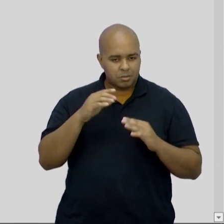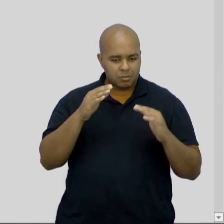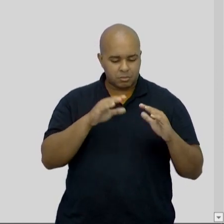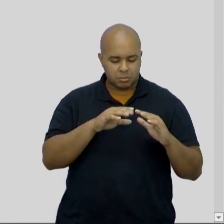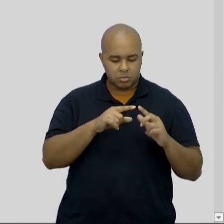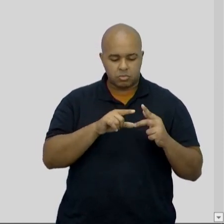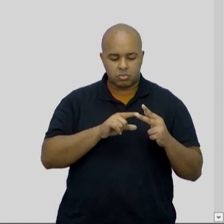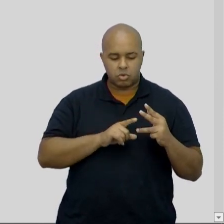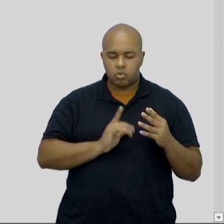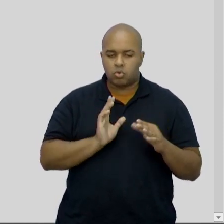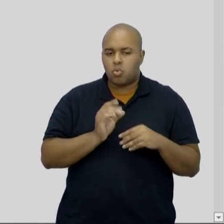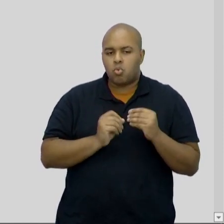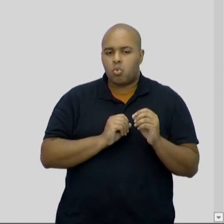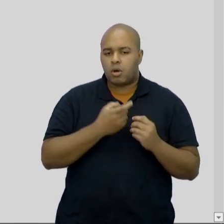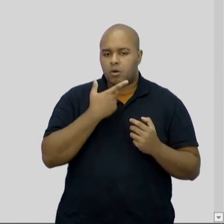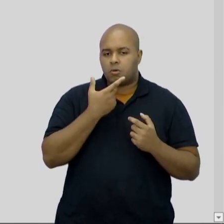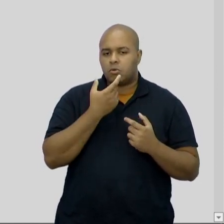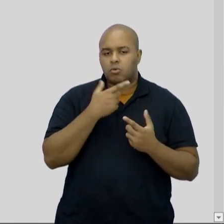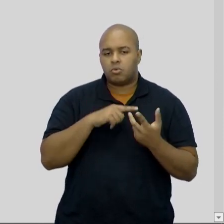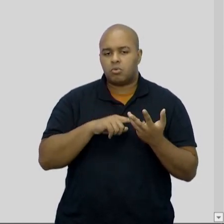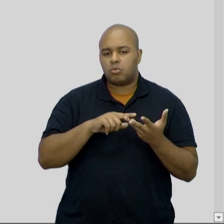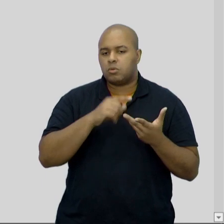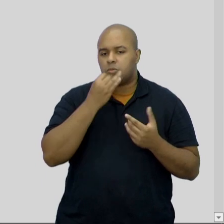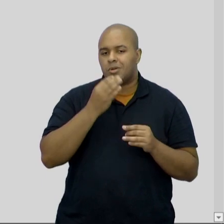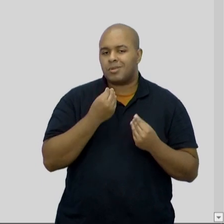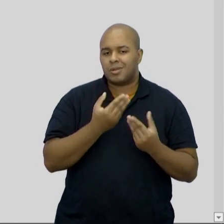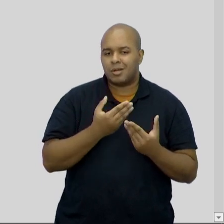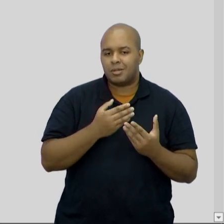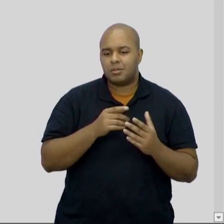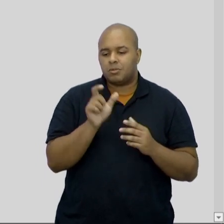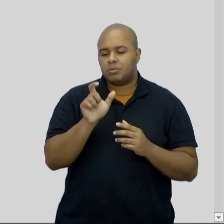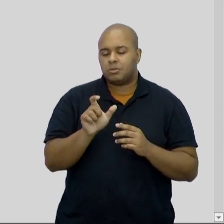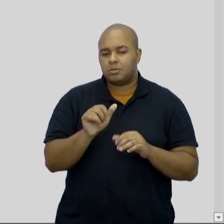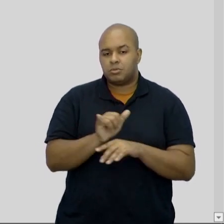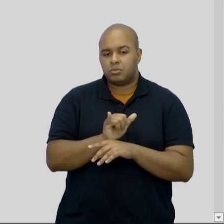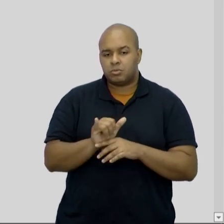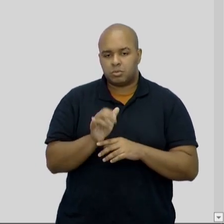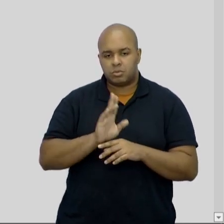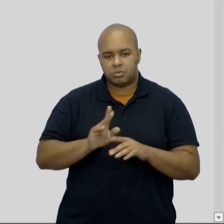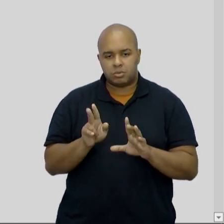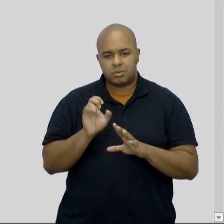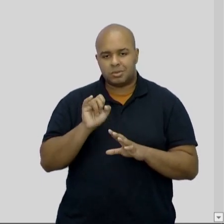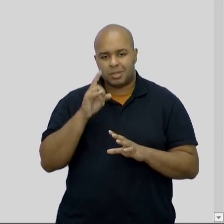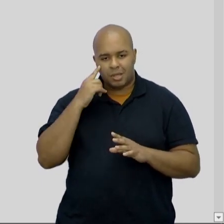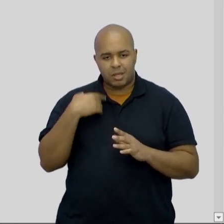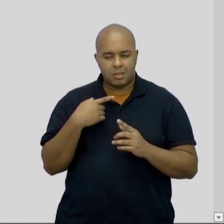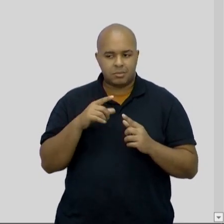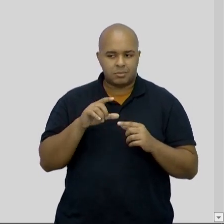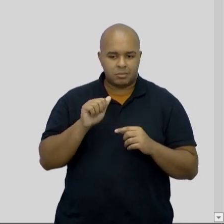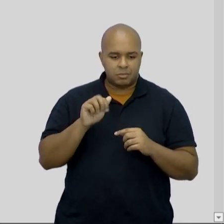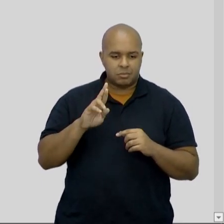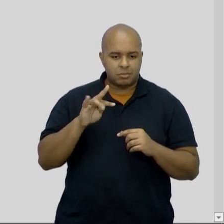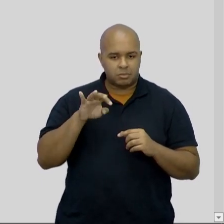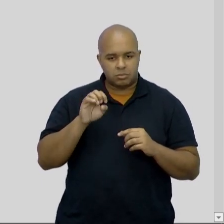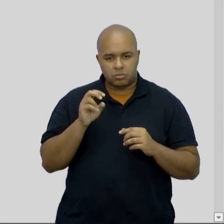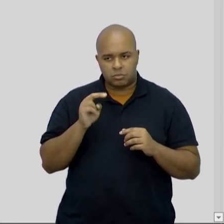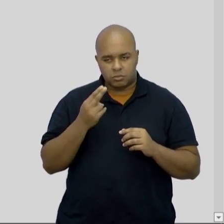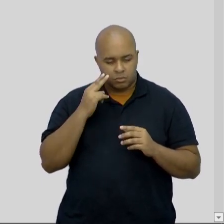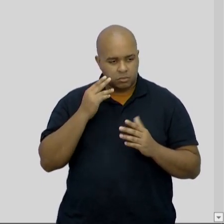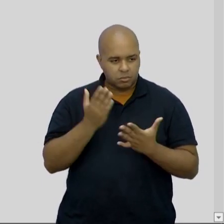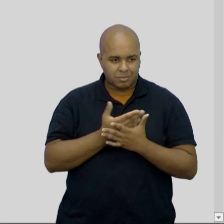os benefícios que a construção fornece, o tipo de estrutura, lembra se ela é artefato ou se ela é